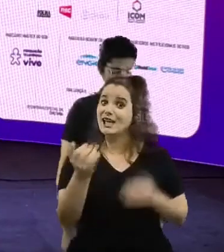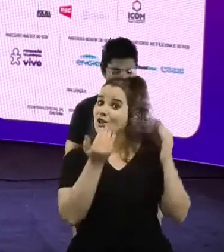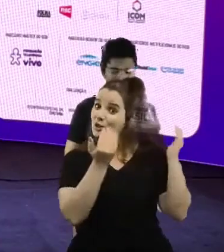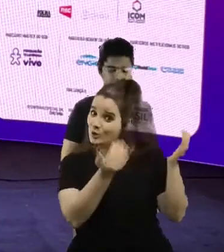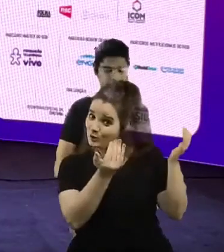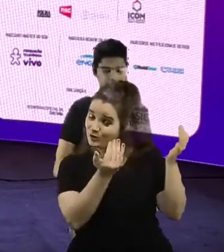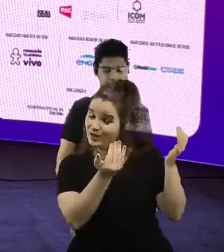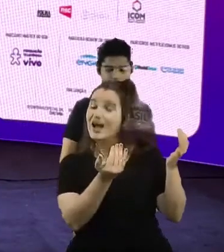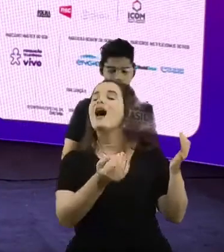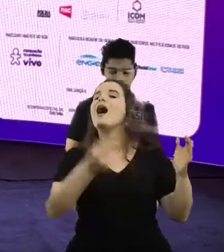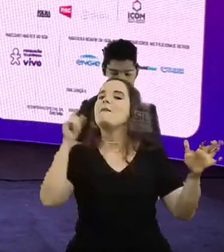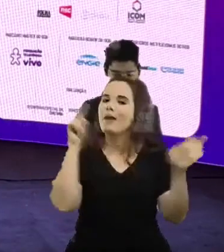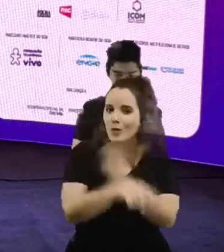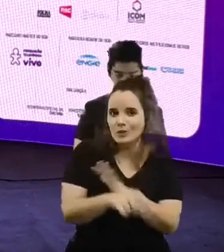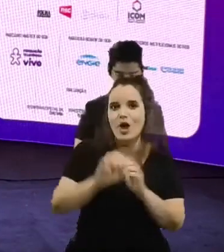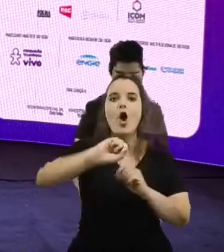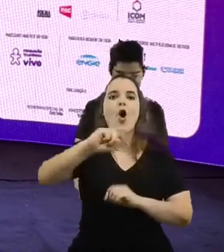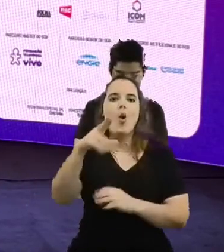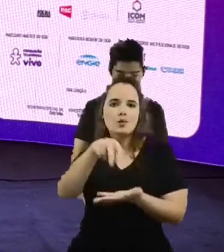dúvida, samba.